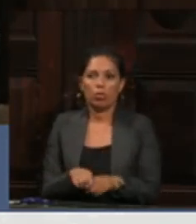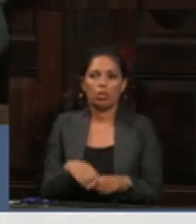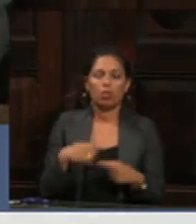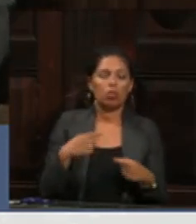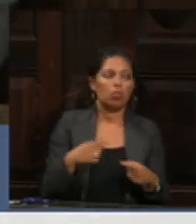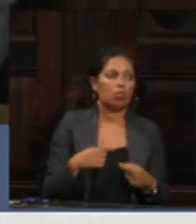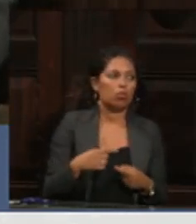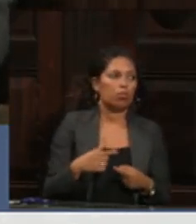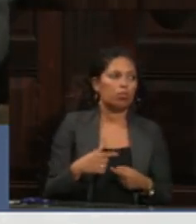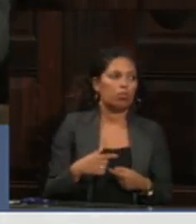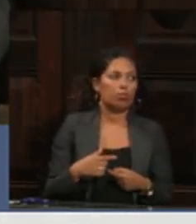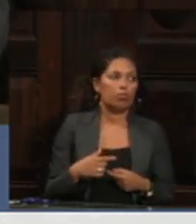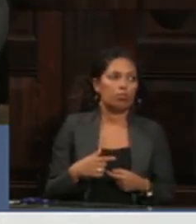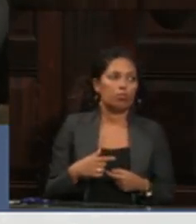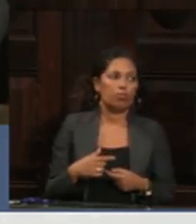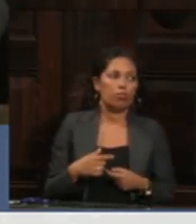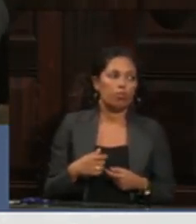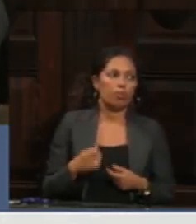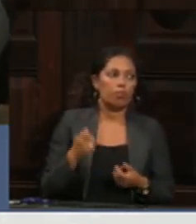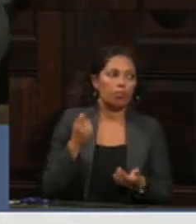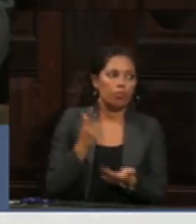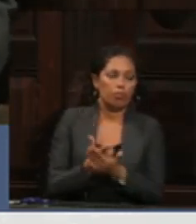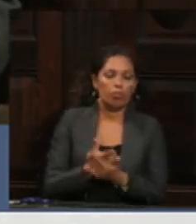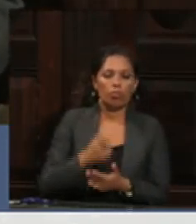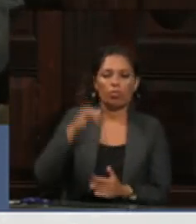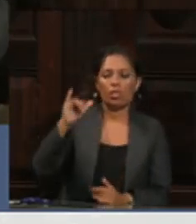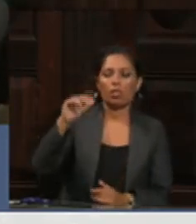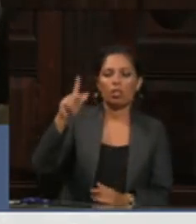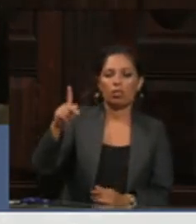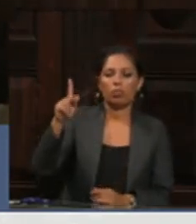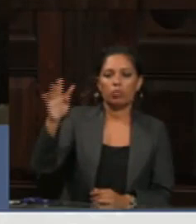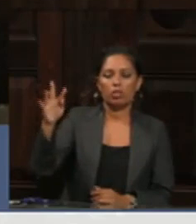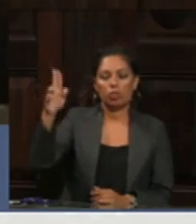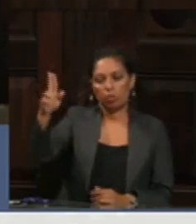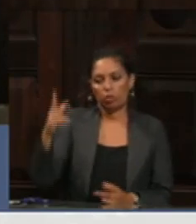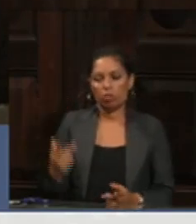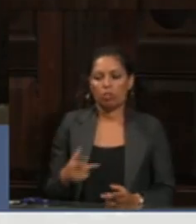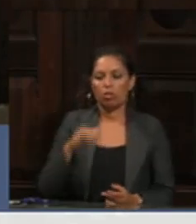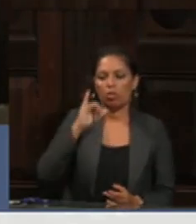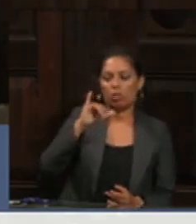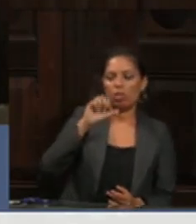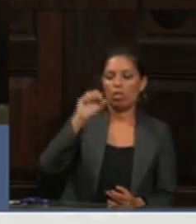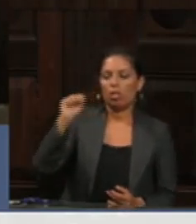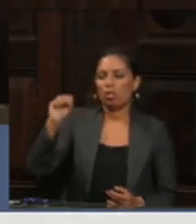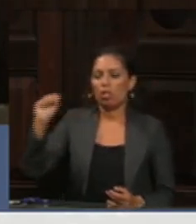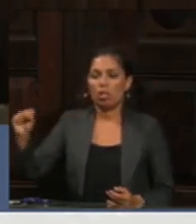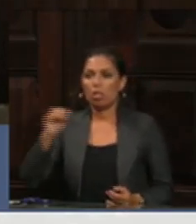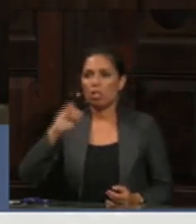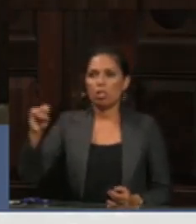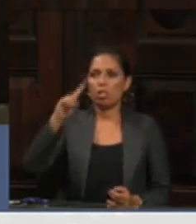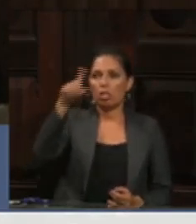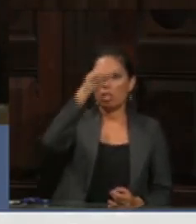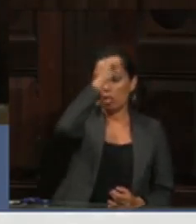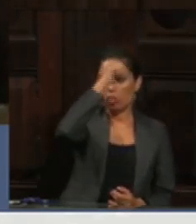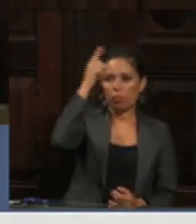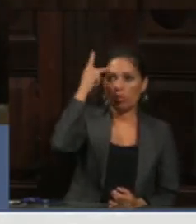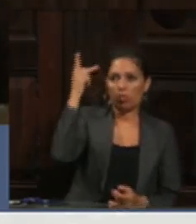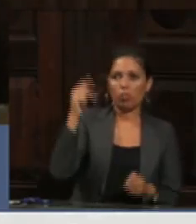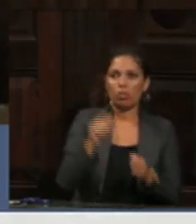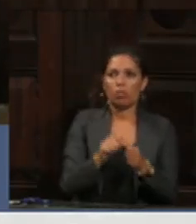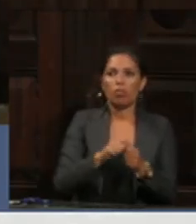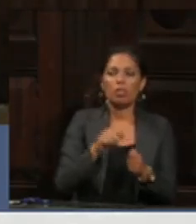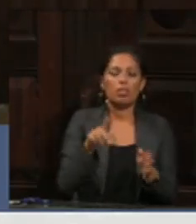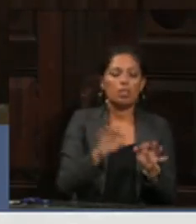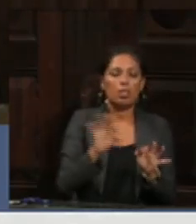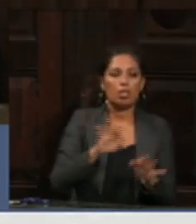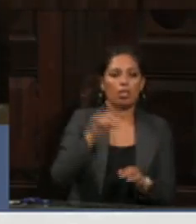deveria se pagar IPTU, não se pagar ISS, enquanto o prefeito não tomasse vergonha